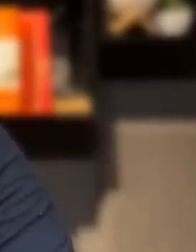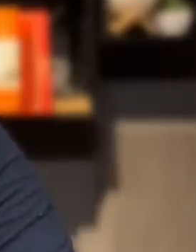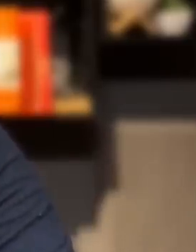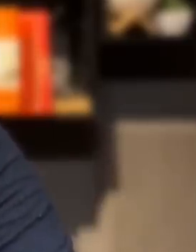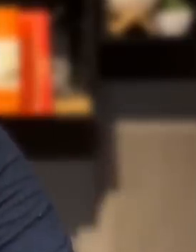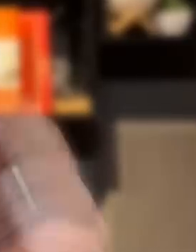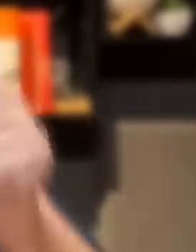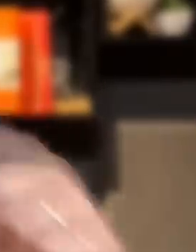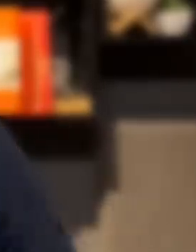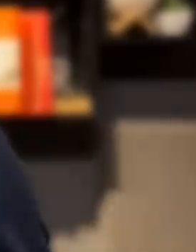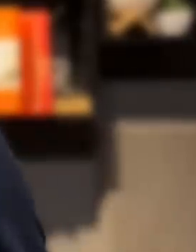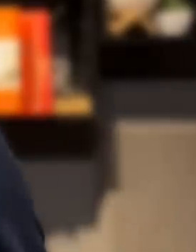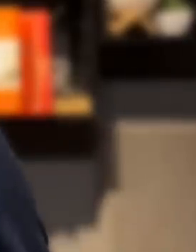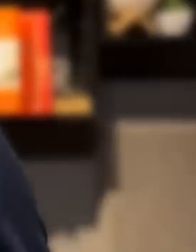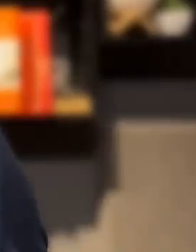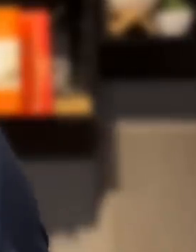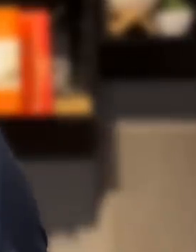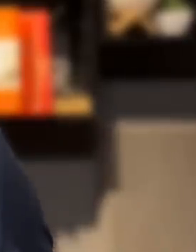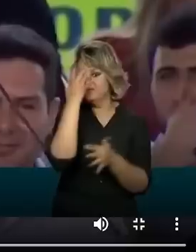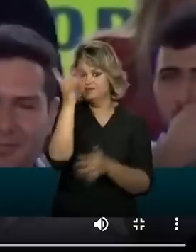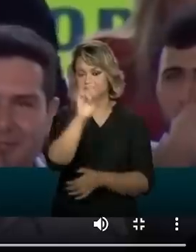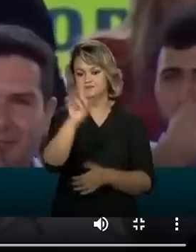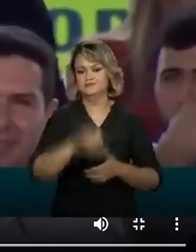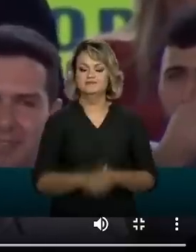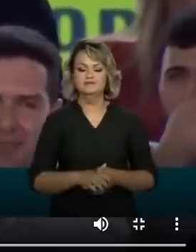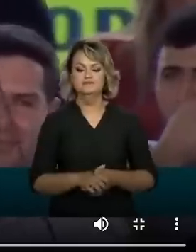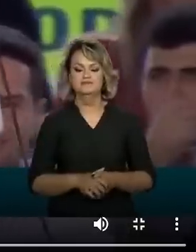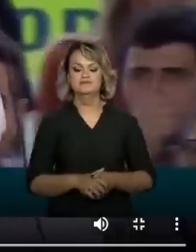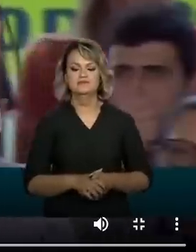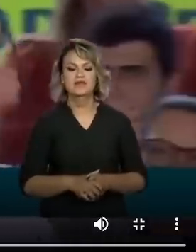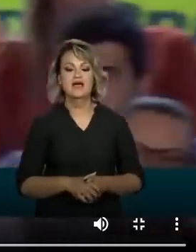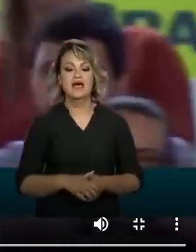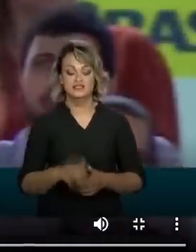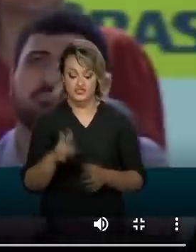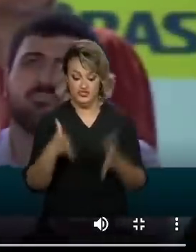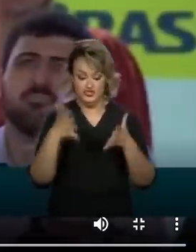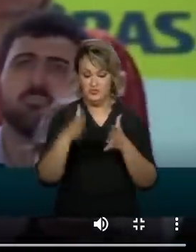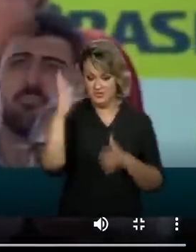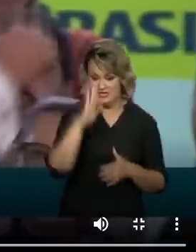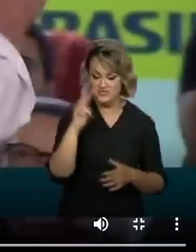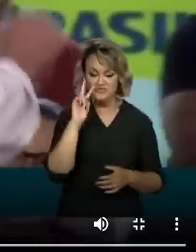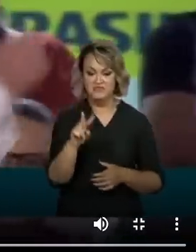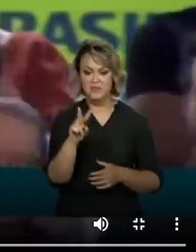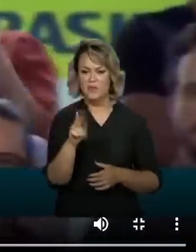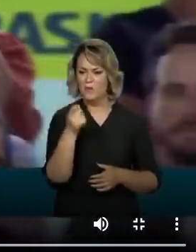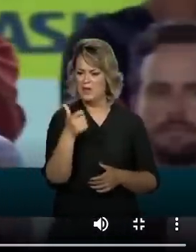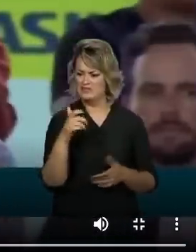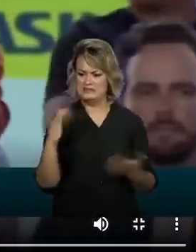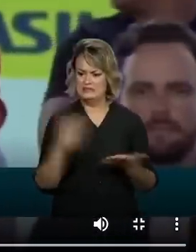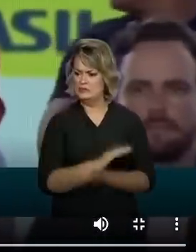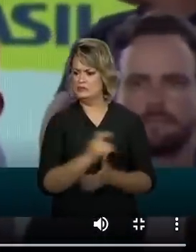juntos vamos reagir a partir de agora bora lá a gente pegou esse país vem me